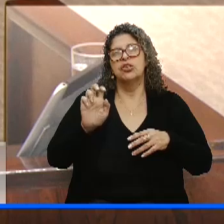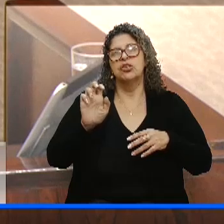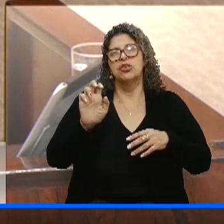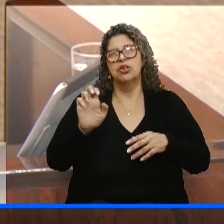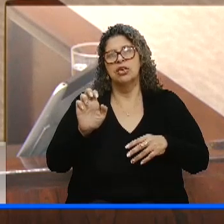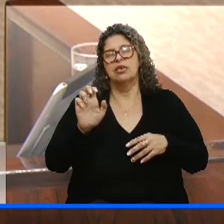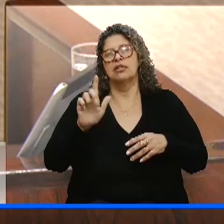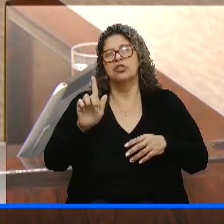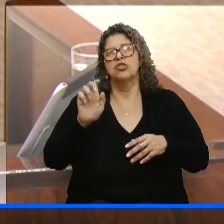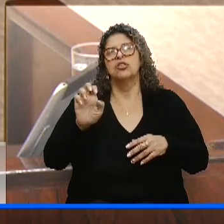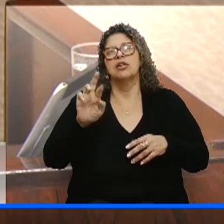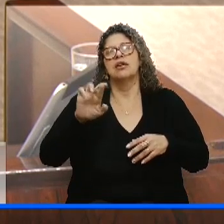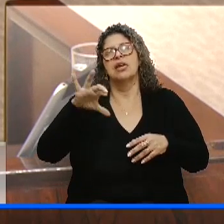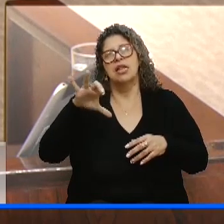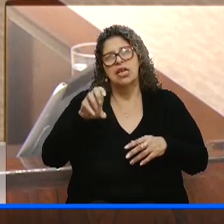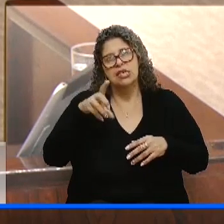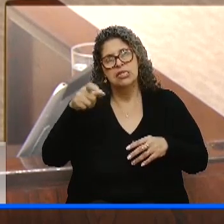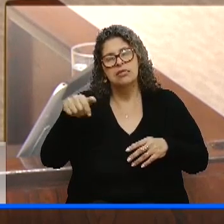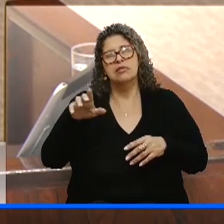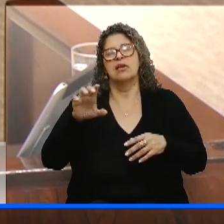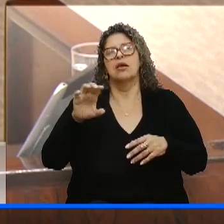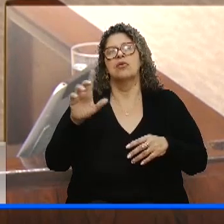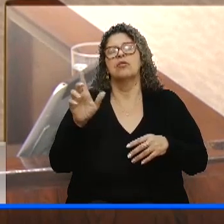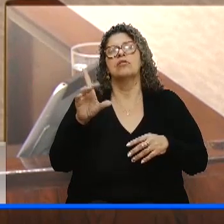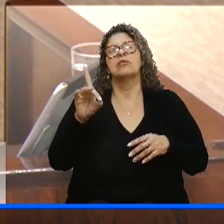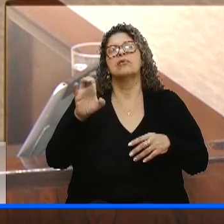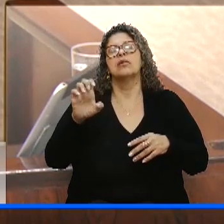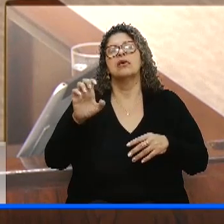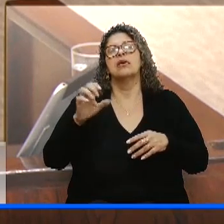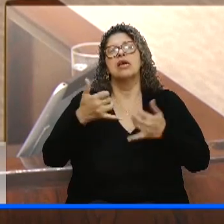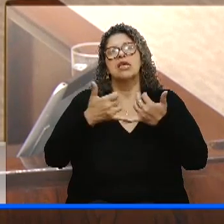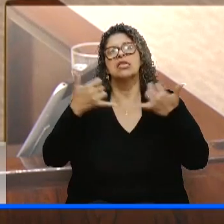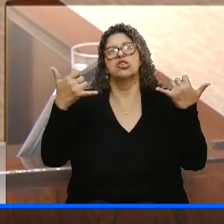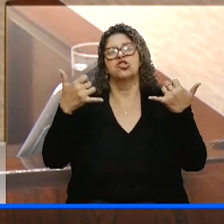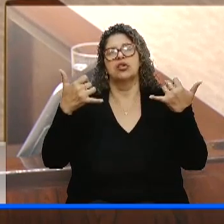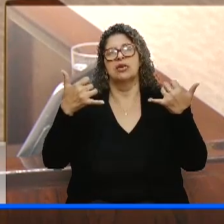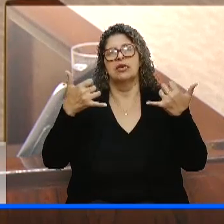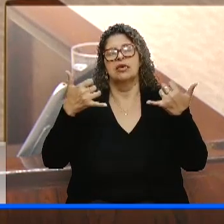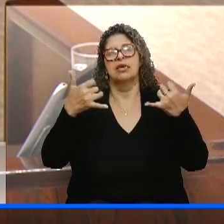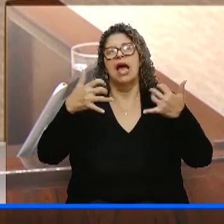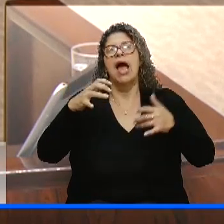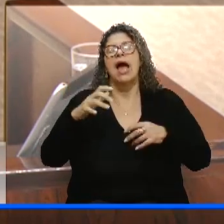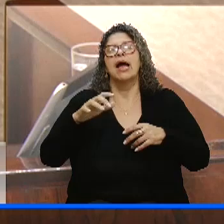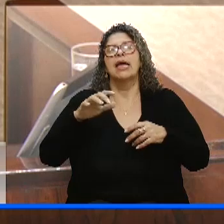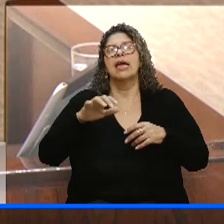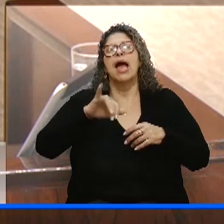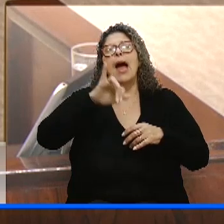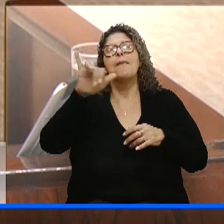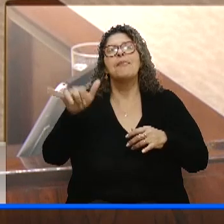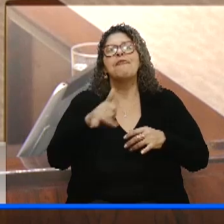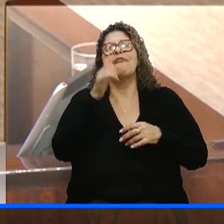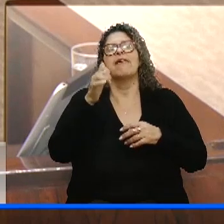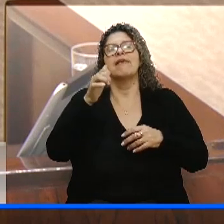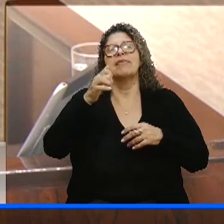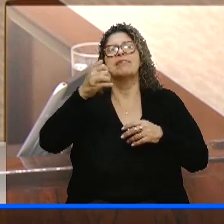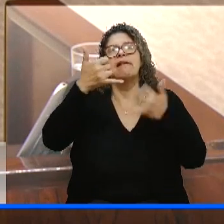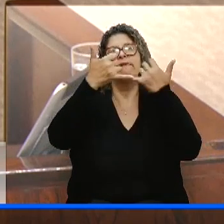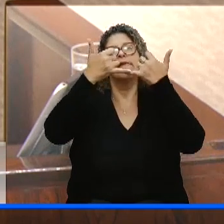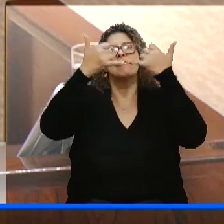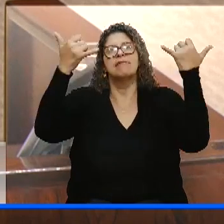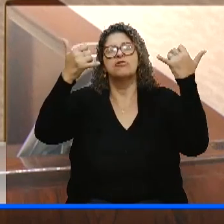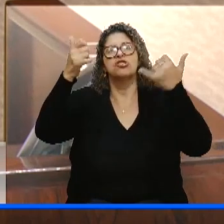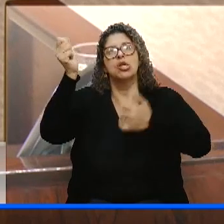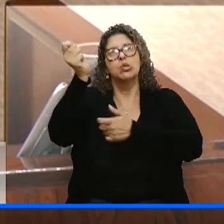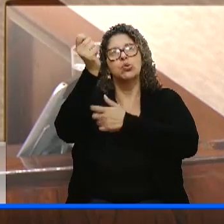na fonte fotovoltaica que aproveita a energia solar para